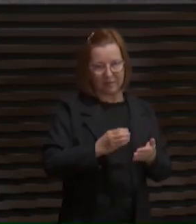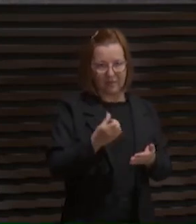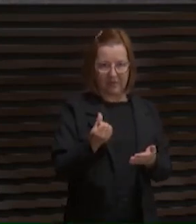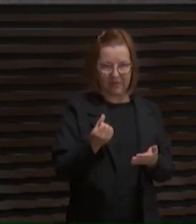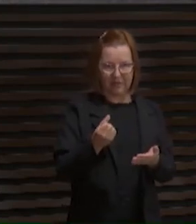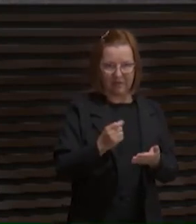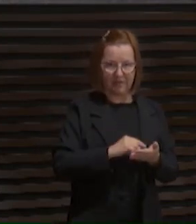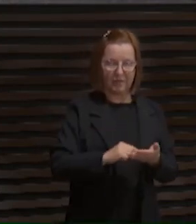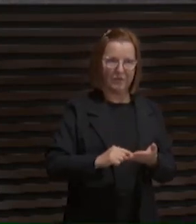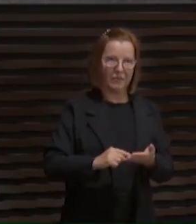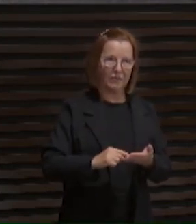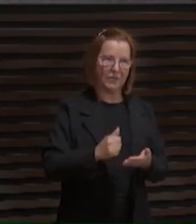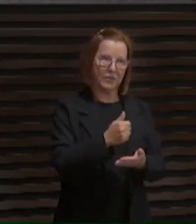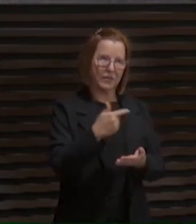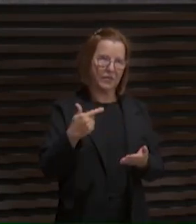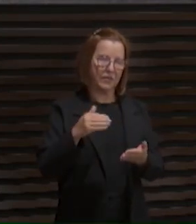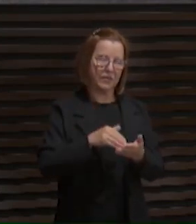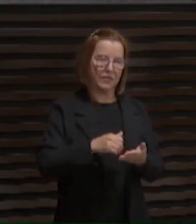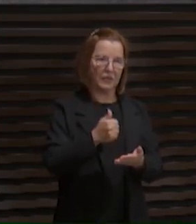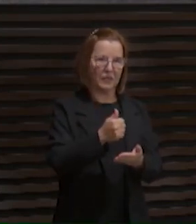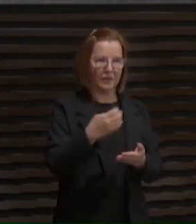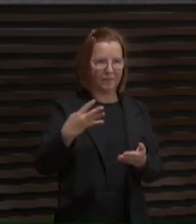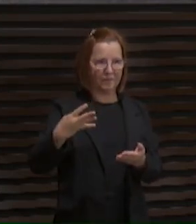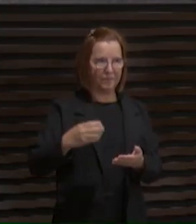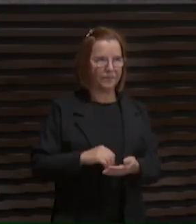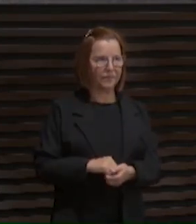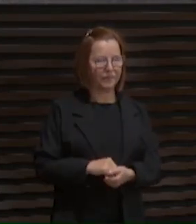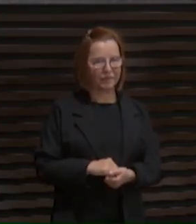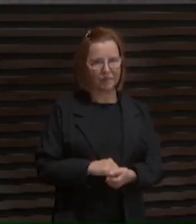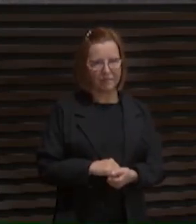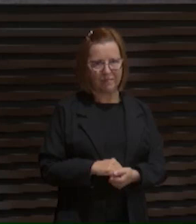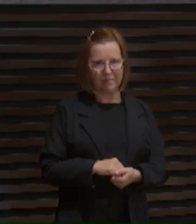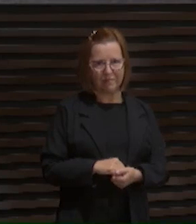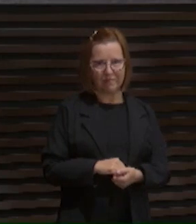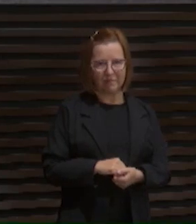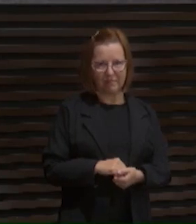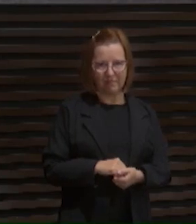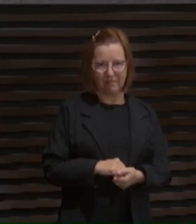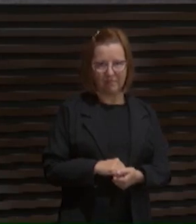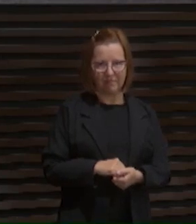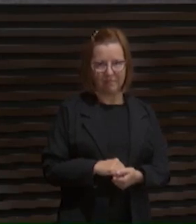Romanos 6, do versículo 12 até o 14.